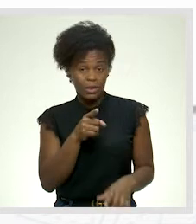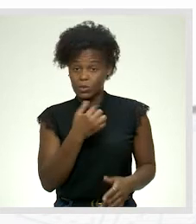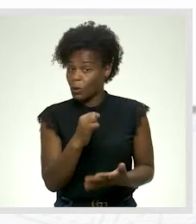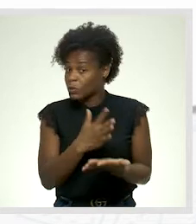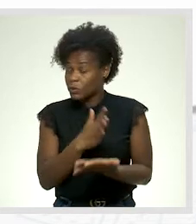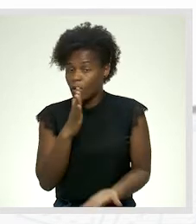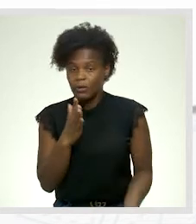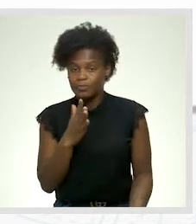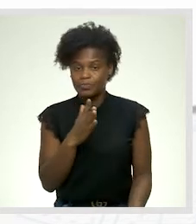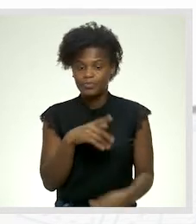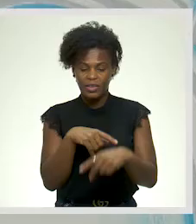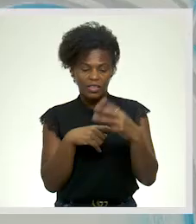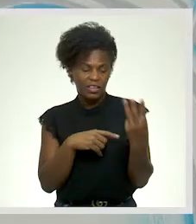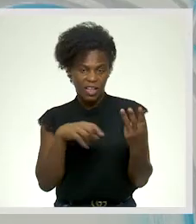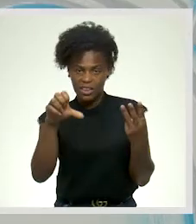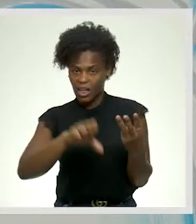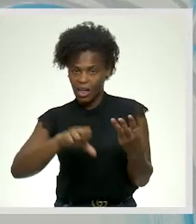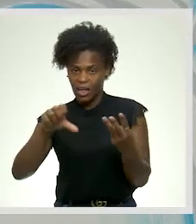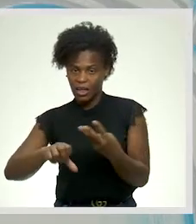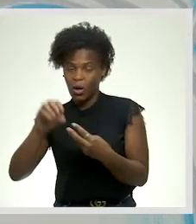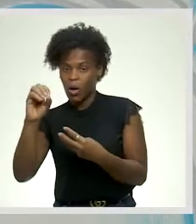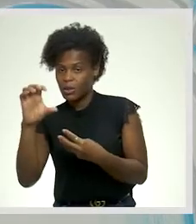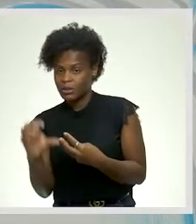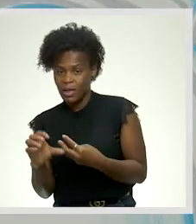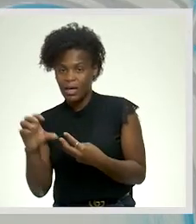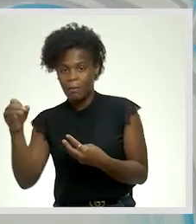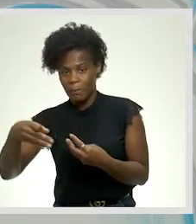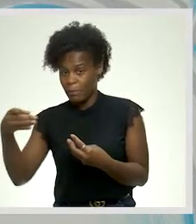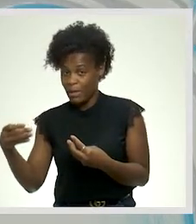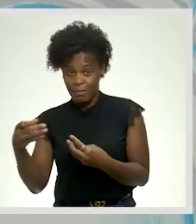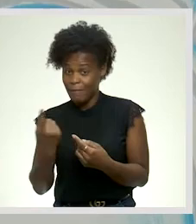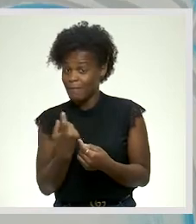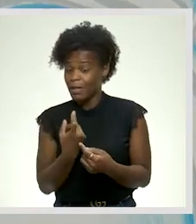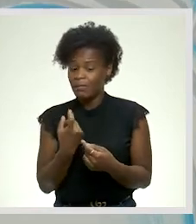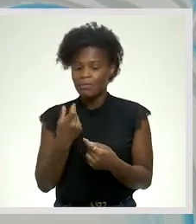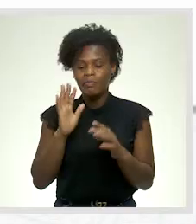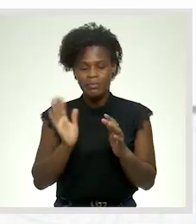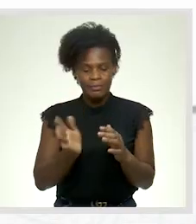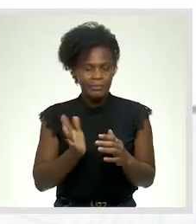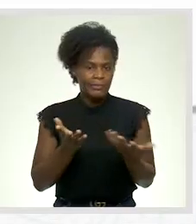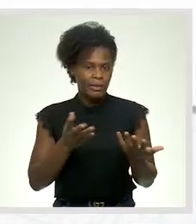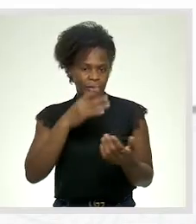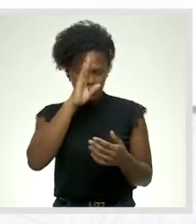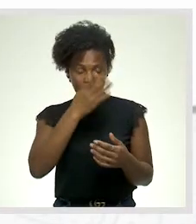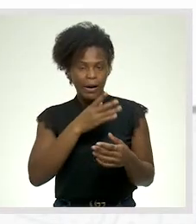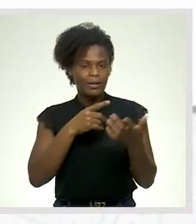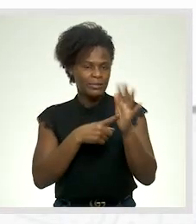basta 3Q mais OC mais PP. Ainda temos de levar em consideração a questão